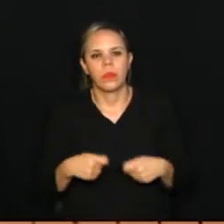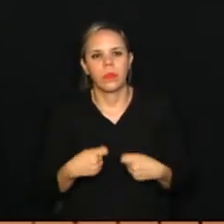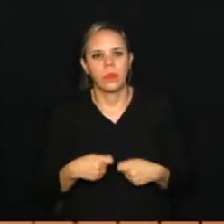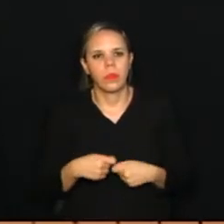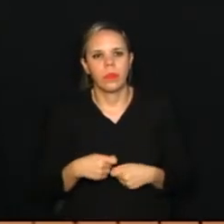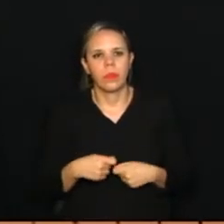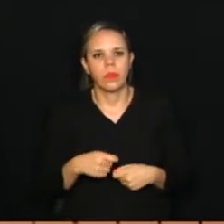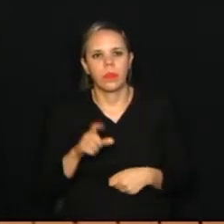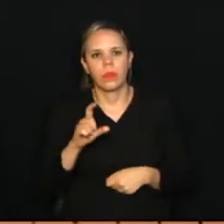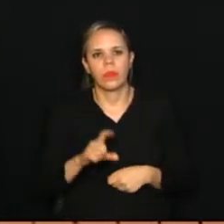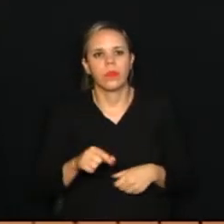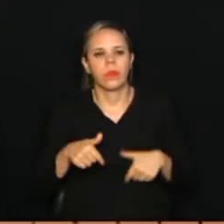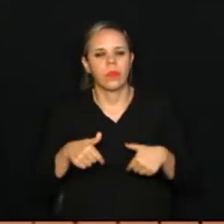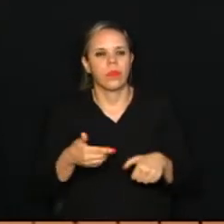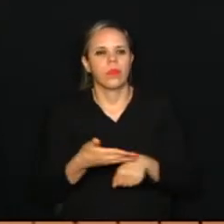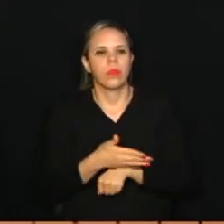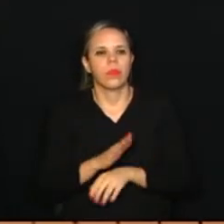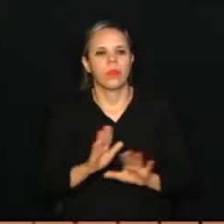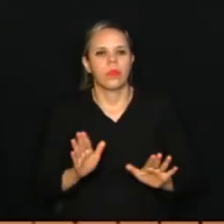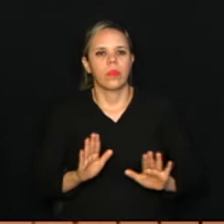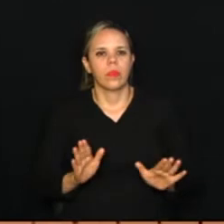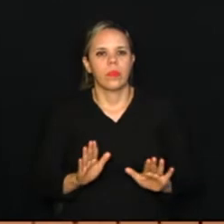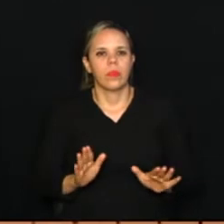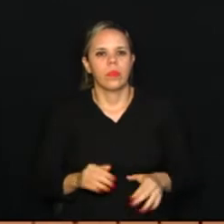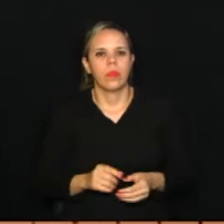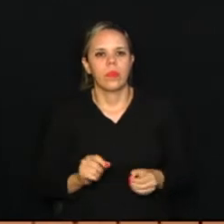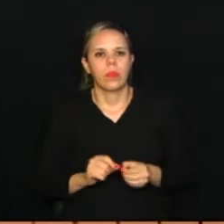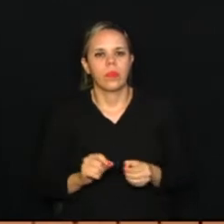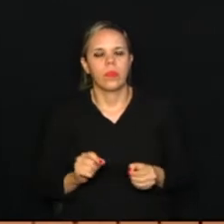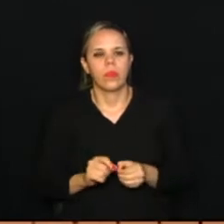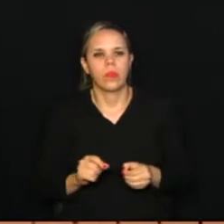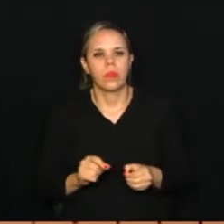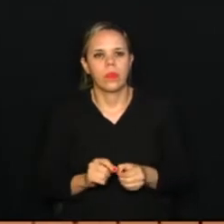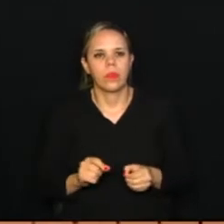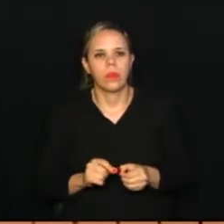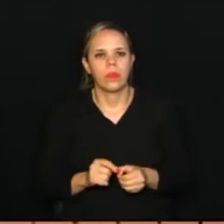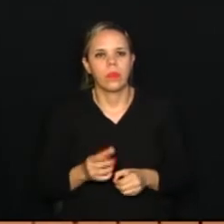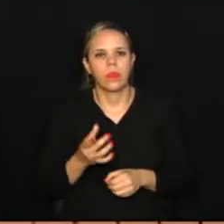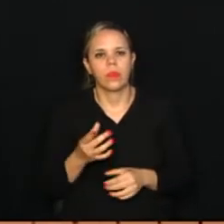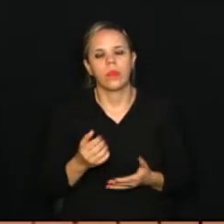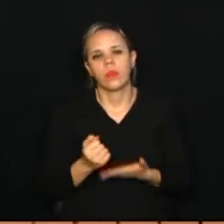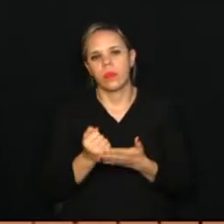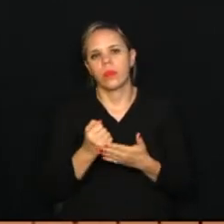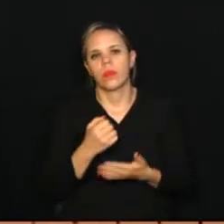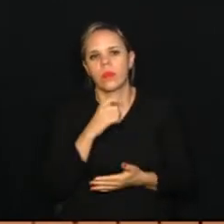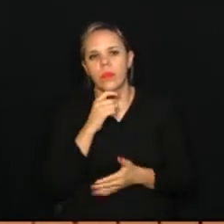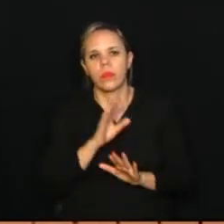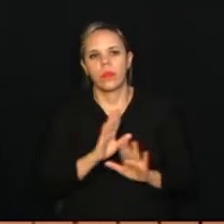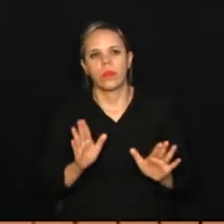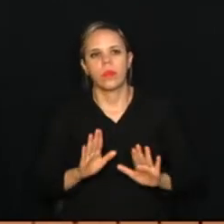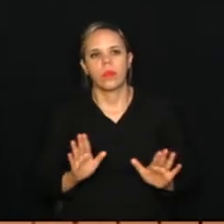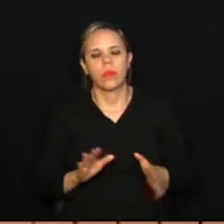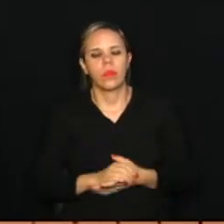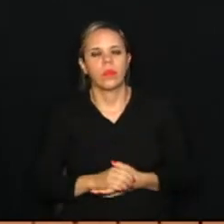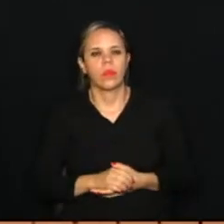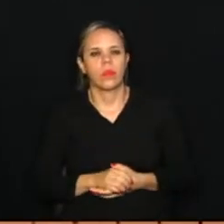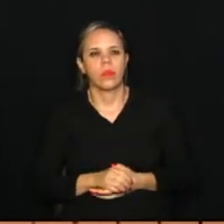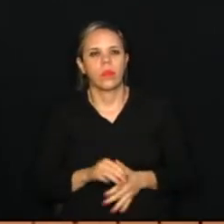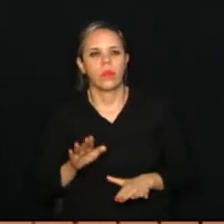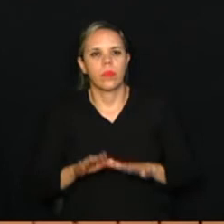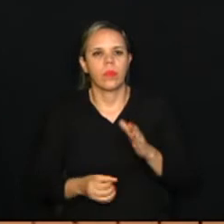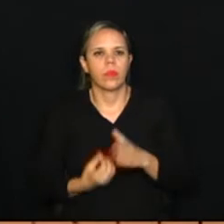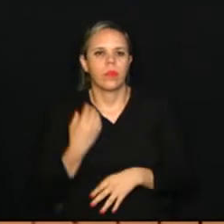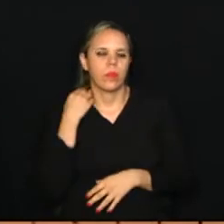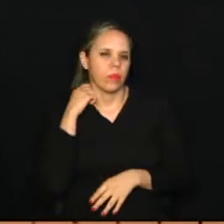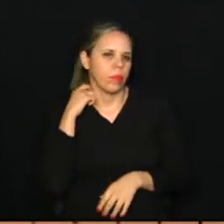vereador interferir nesse processo, nem ficar fazendo favor pessoal para ninguém. Agora, às vezes acontece